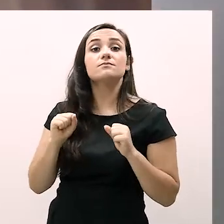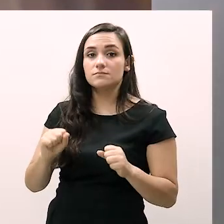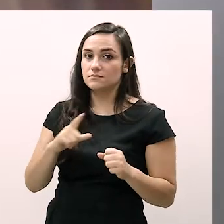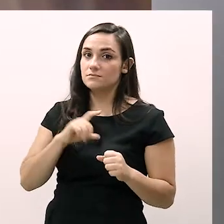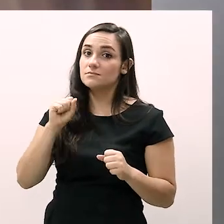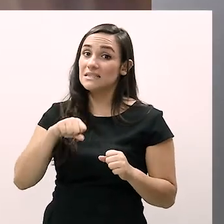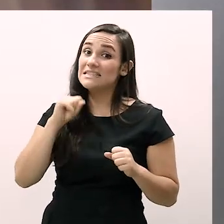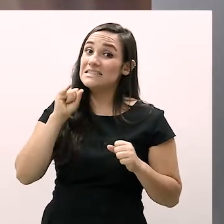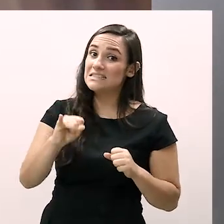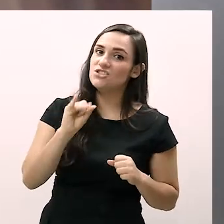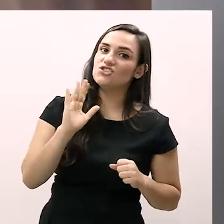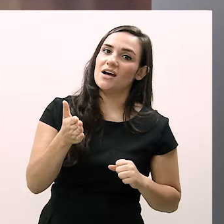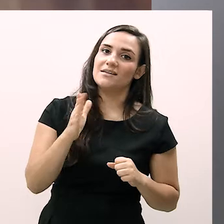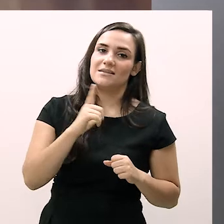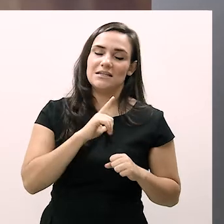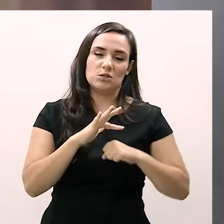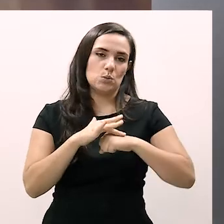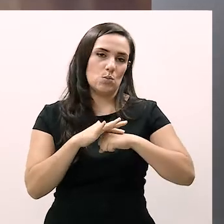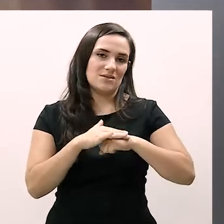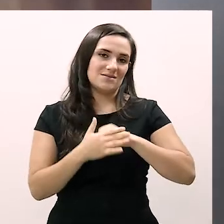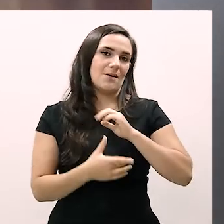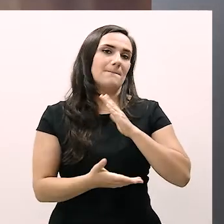doenças que ele trazia.